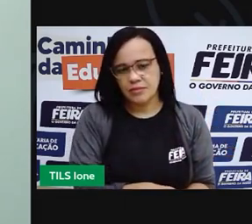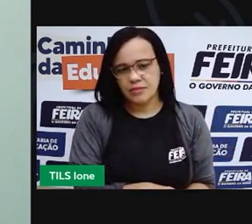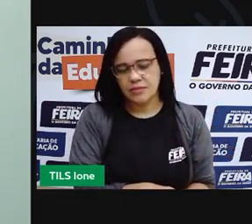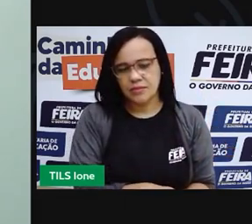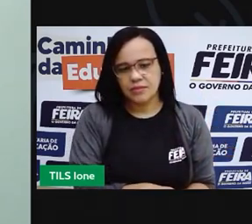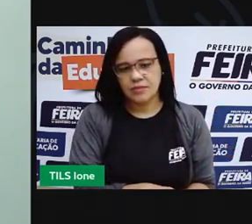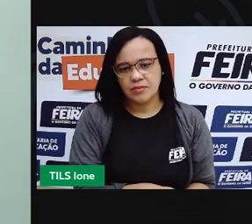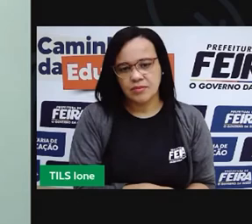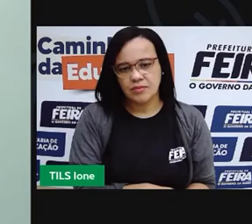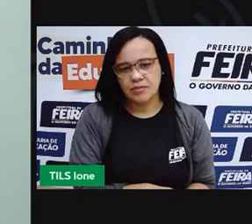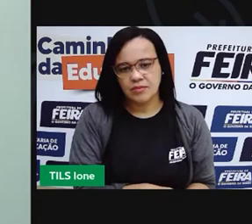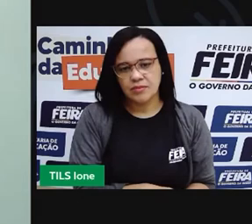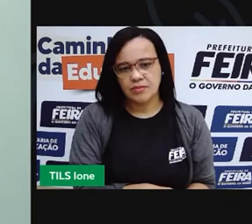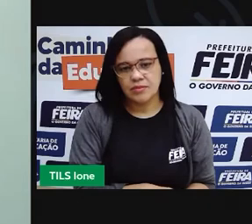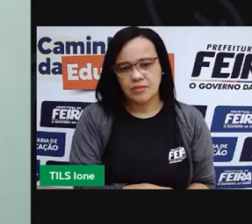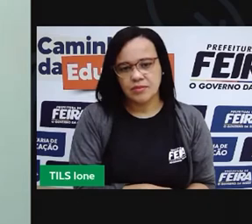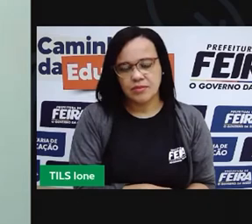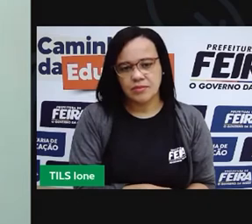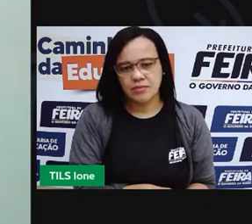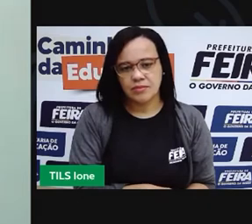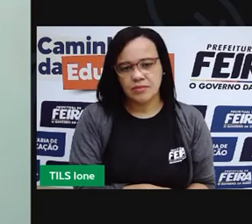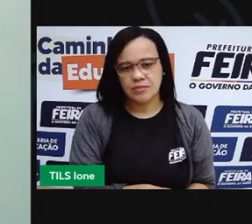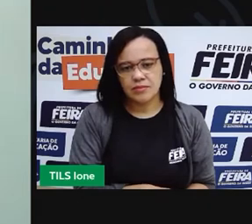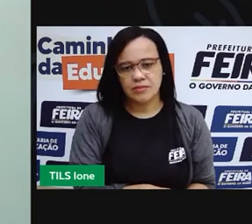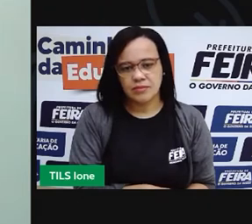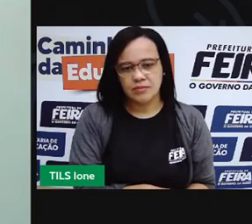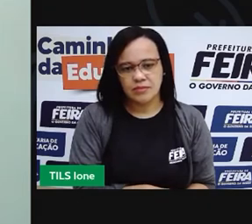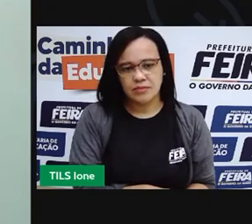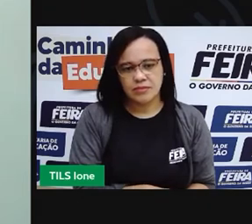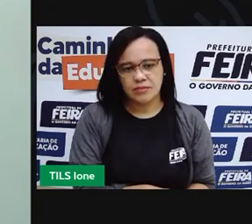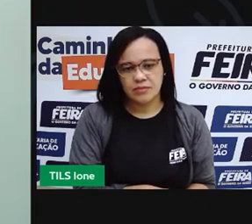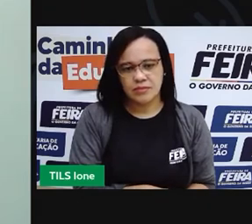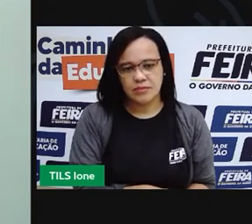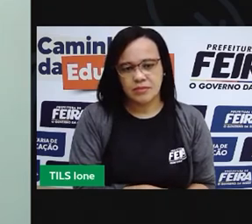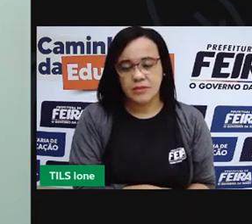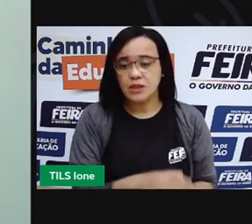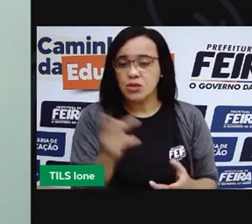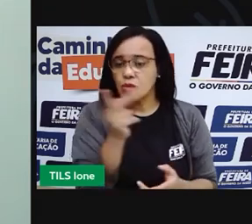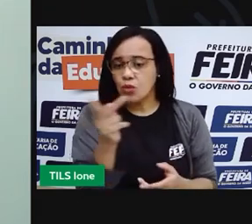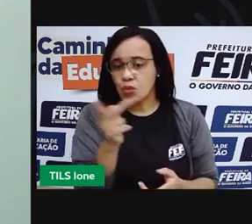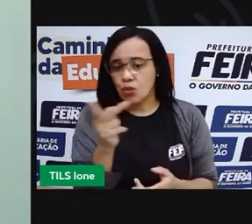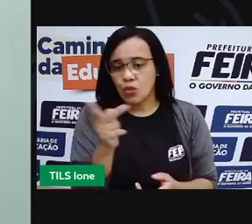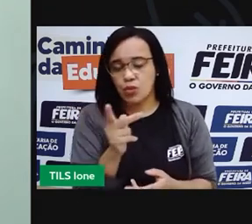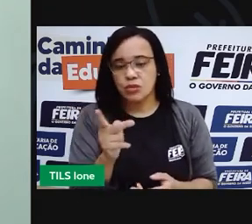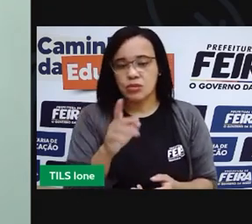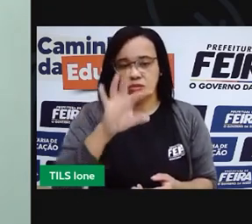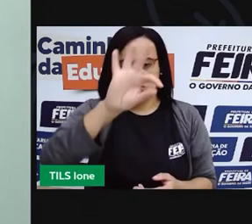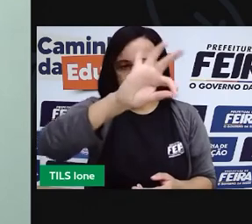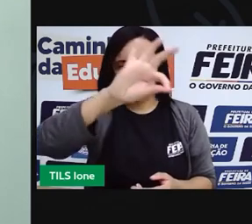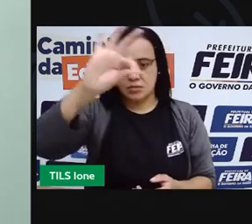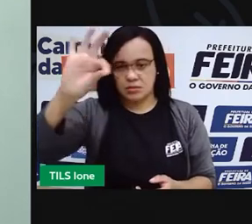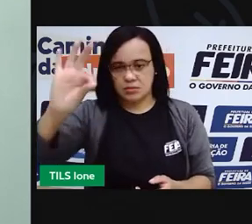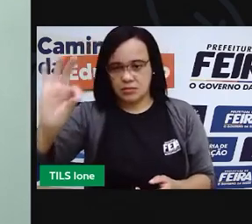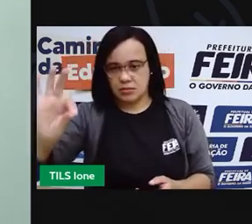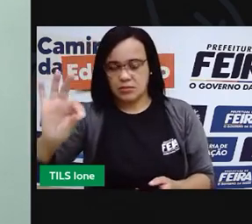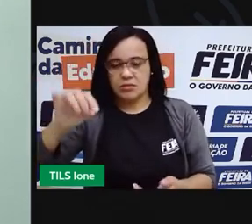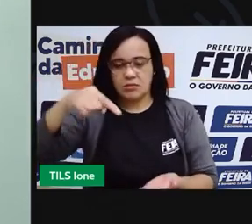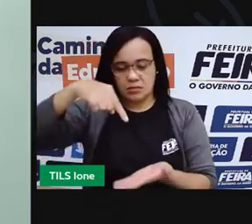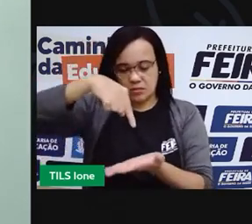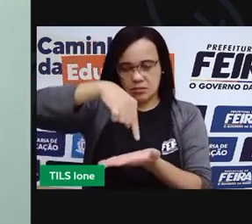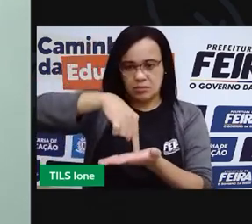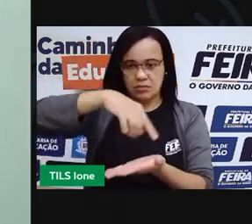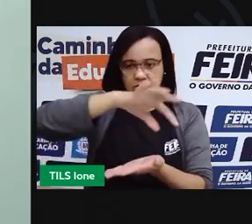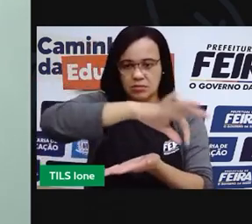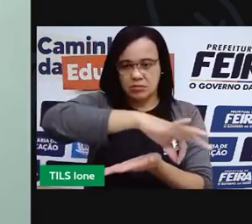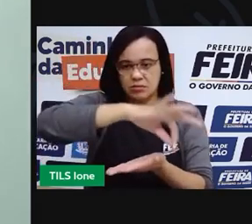a mão para ficar bem dobrado. Faça isso do lado direito também. Pegue a ponta e traga aqui, ó, para o